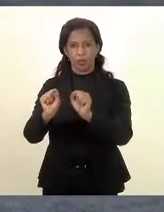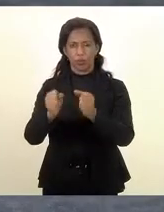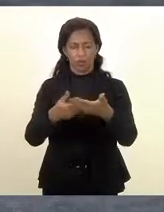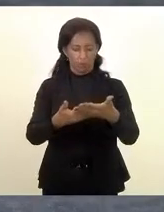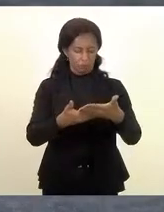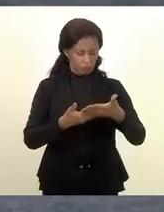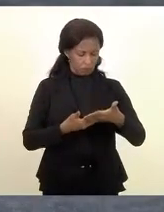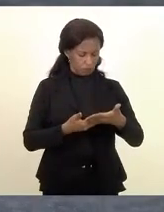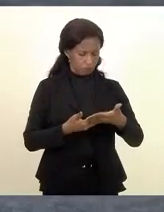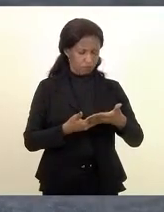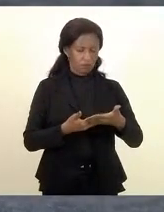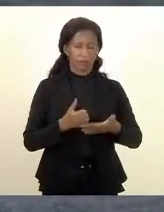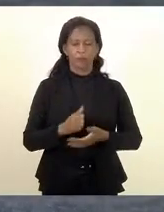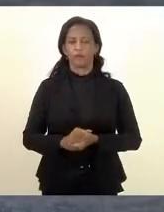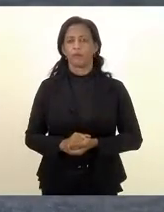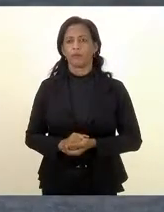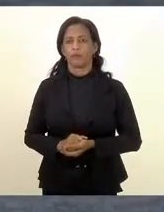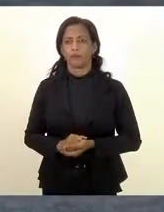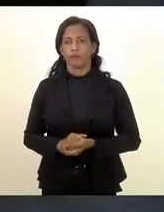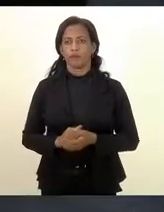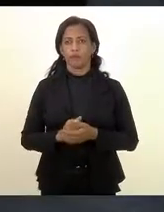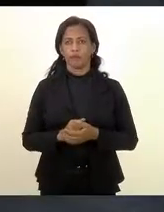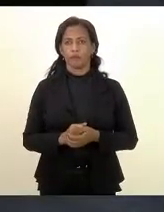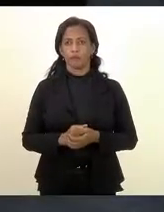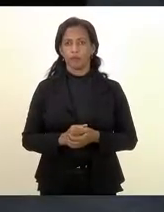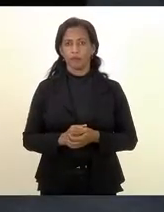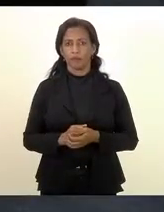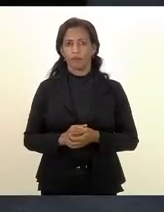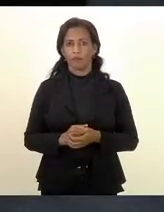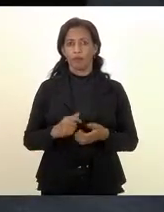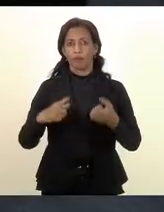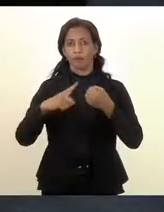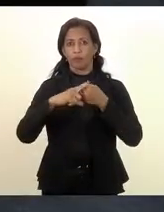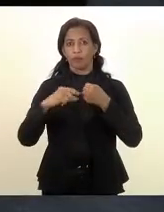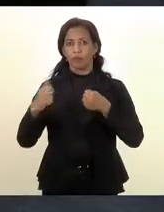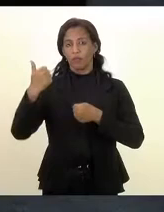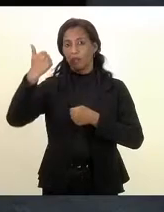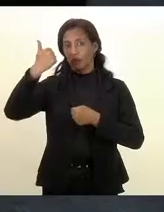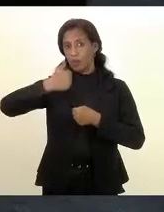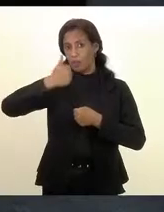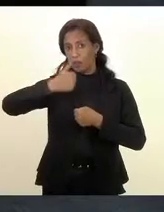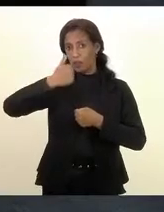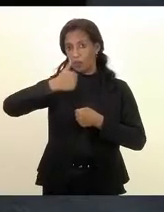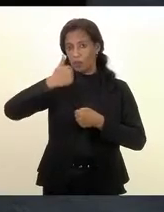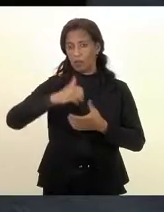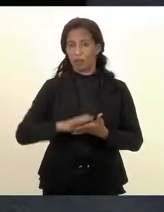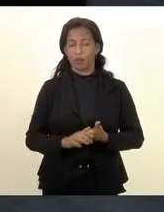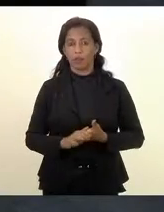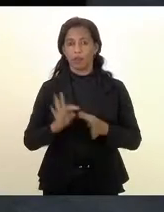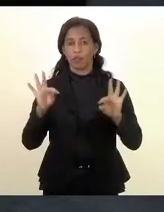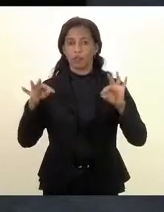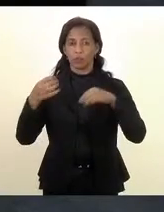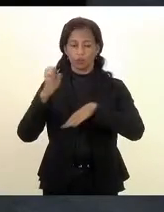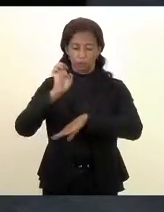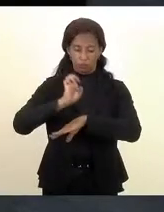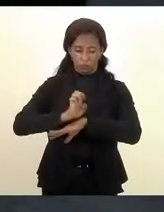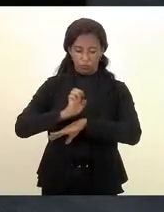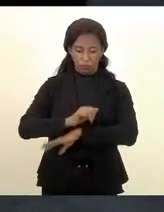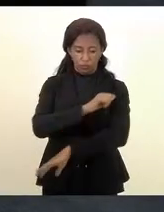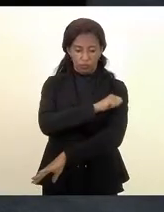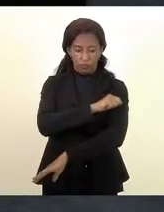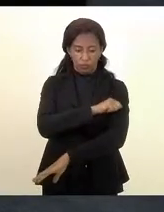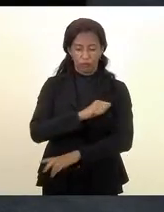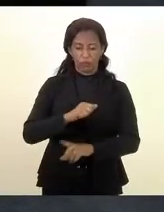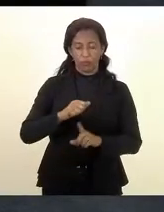diz o seguinte no mês o artigo 1 ficou instituído em todo o estado do Rio de Janeiro o mês de